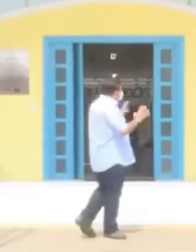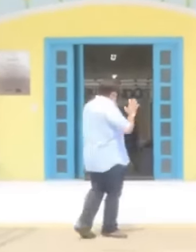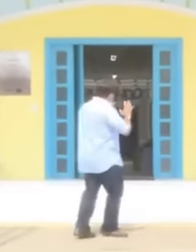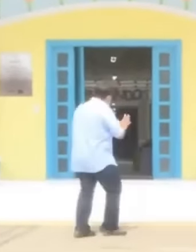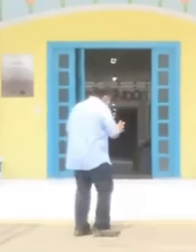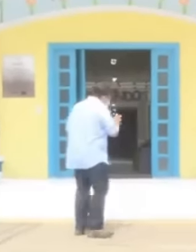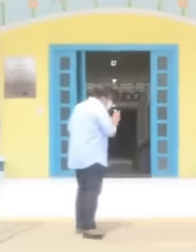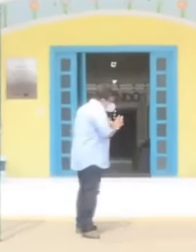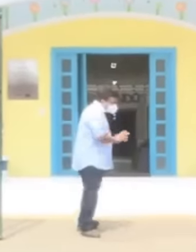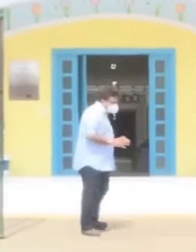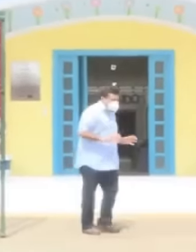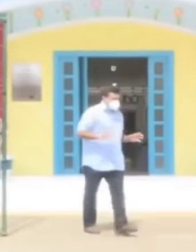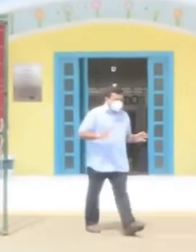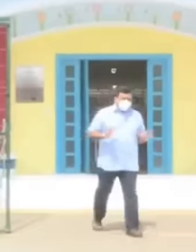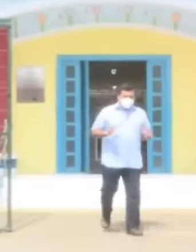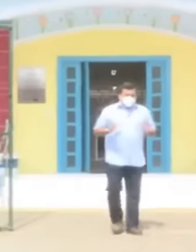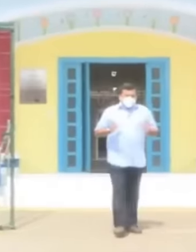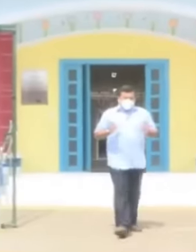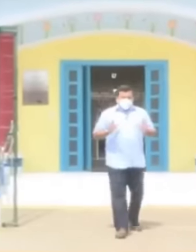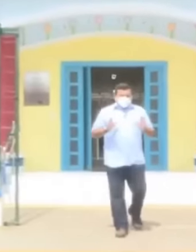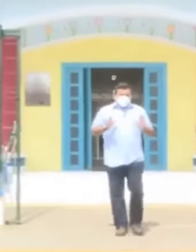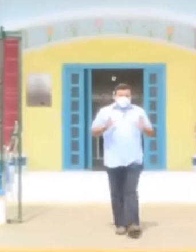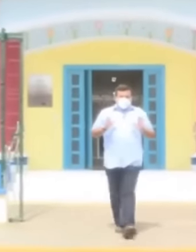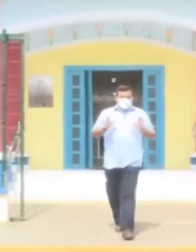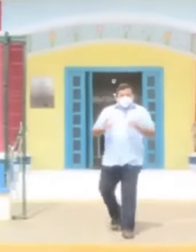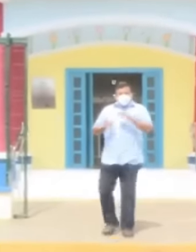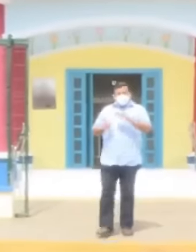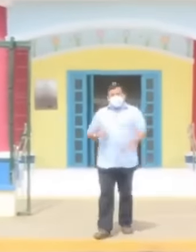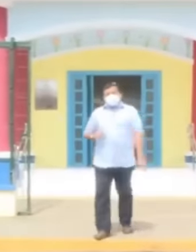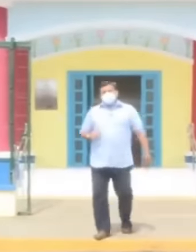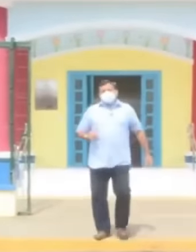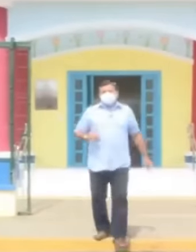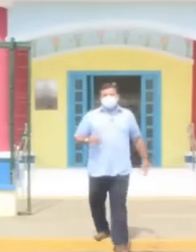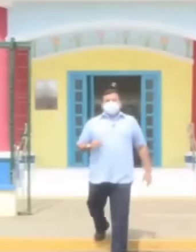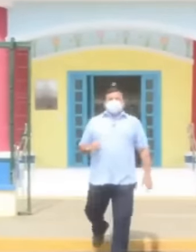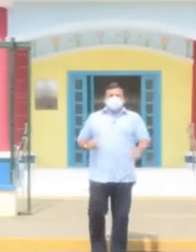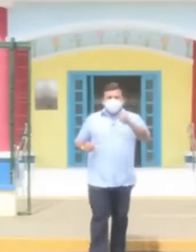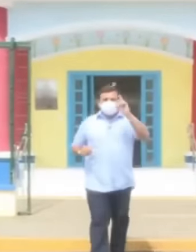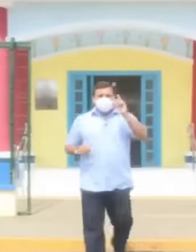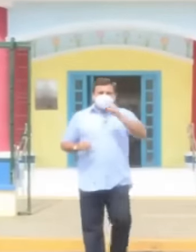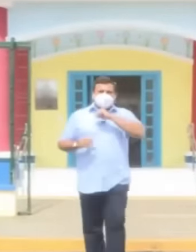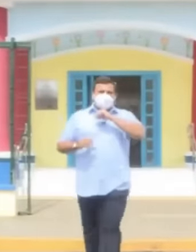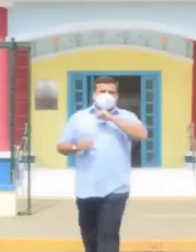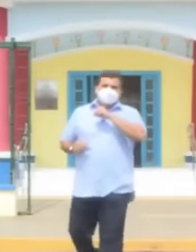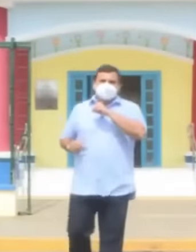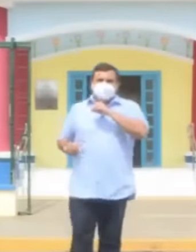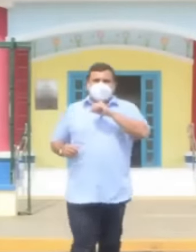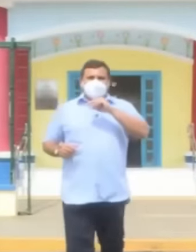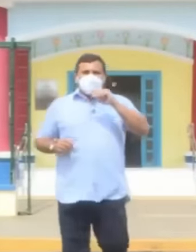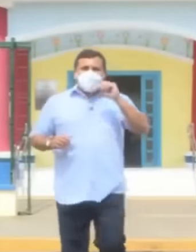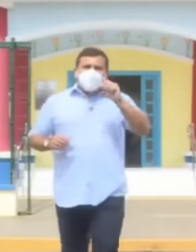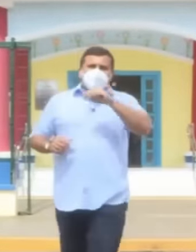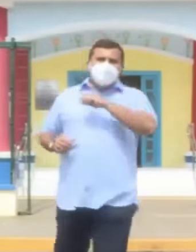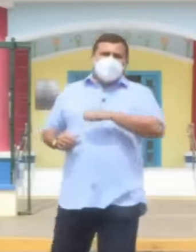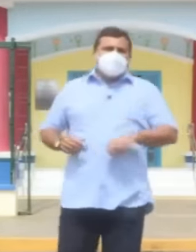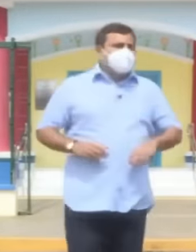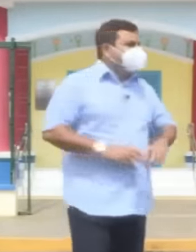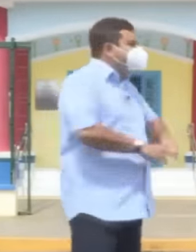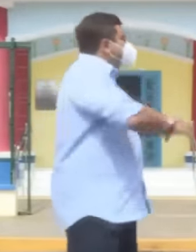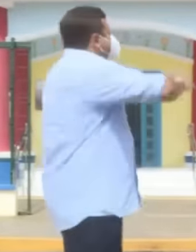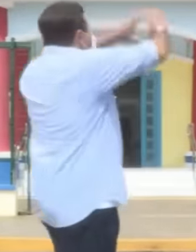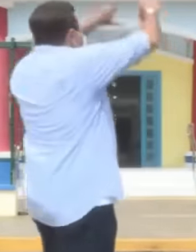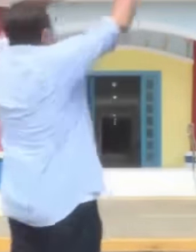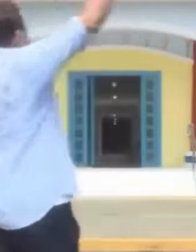esses futuros cidadãos um recado, que a educação é o único